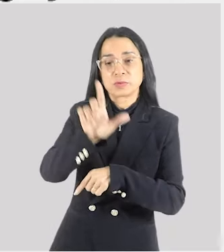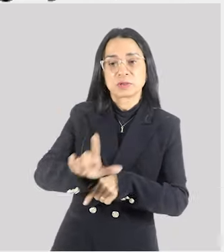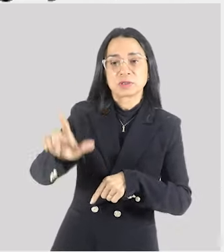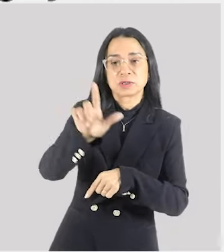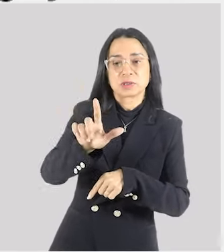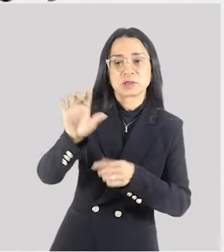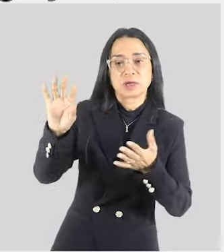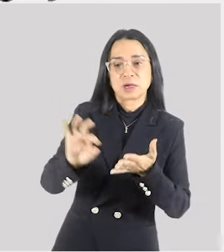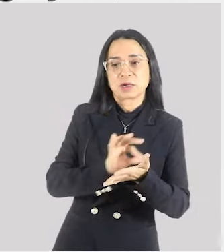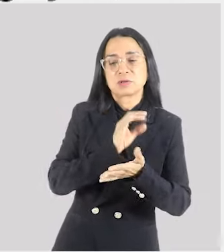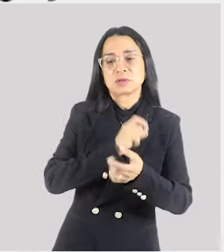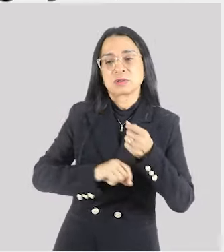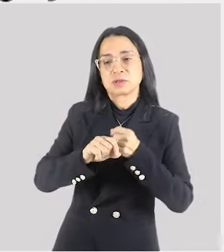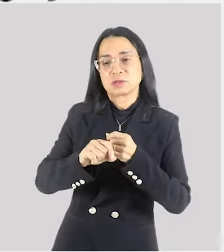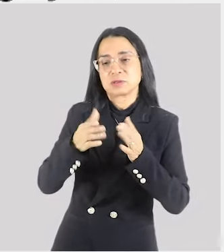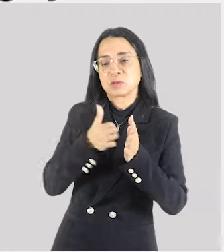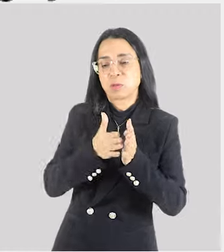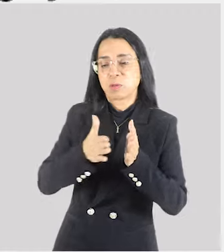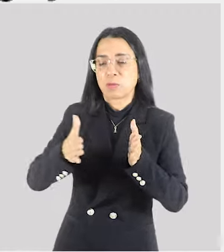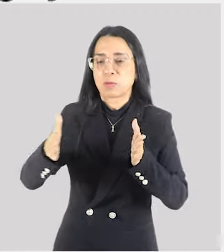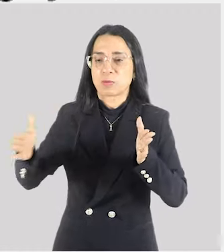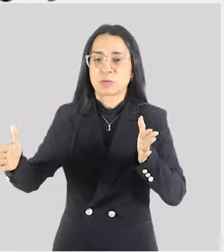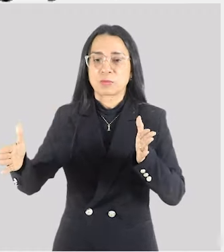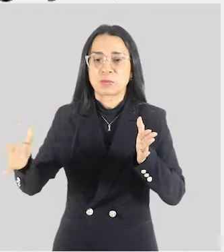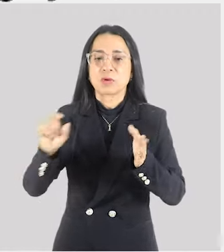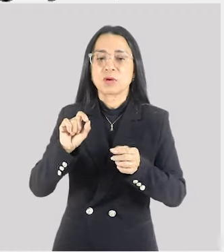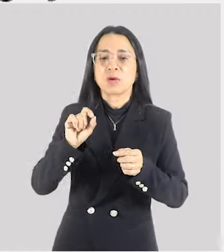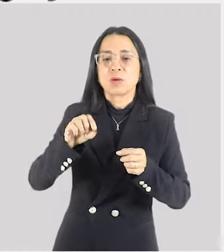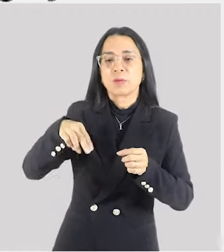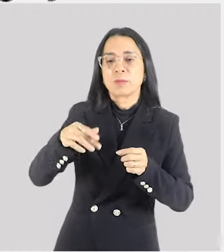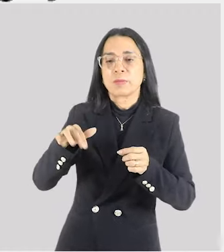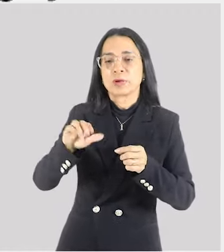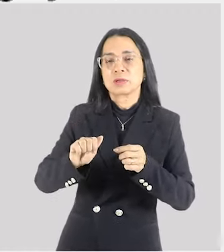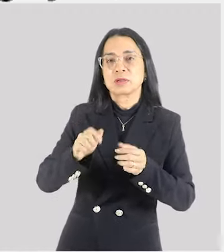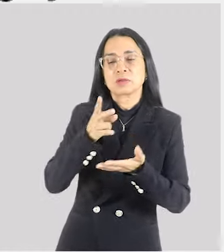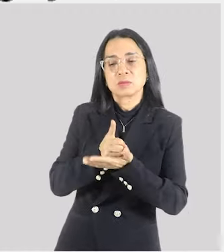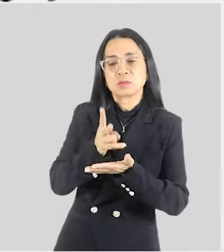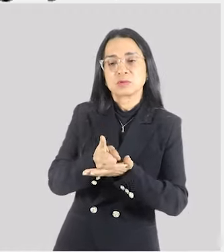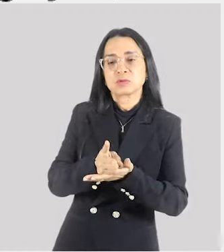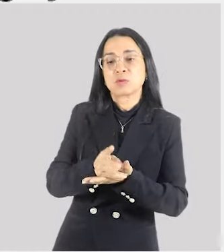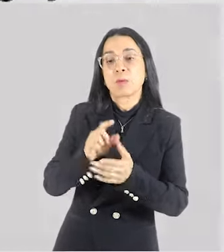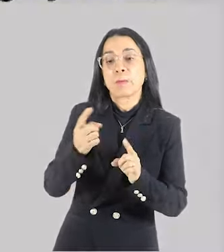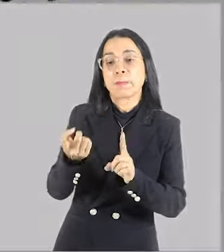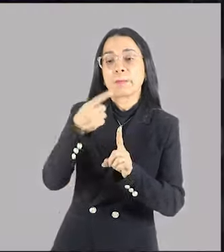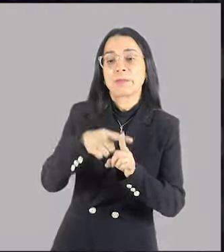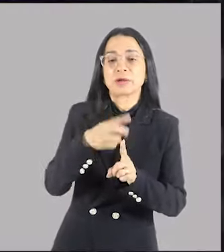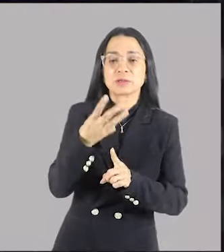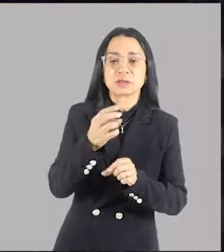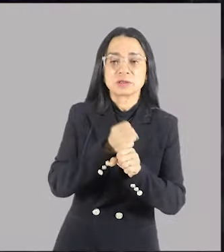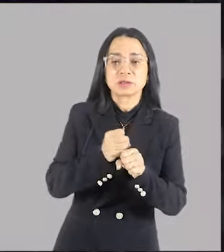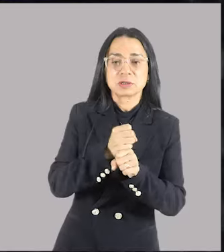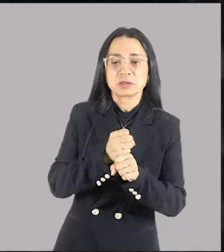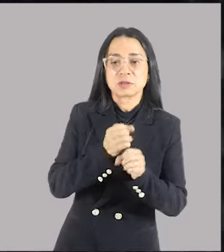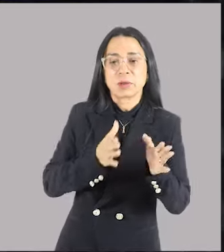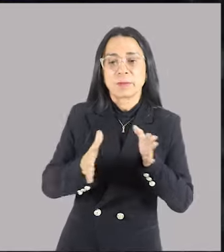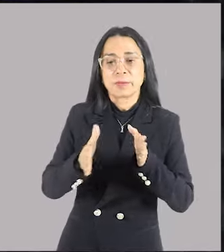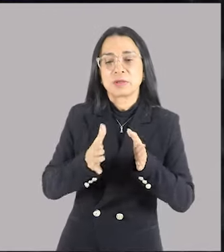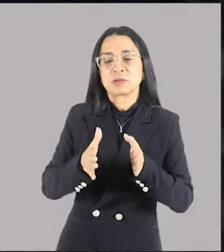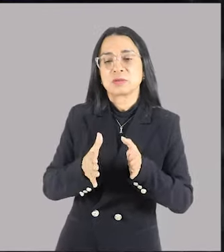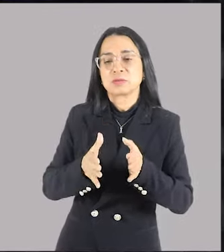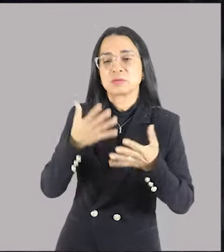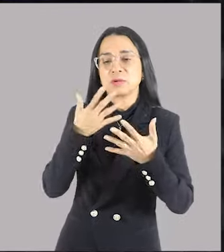contratação a foi objeto de prorrogação de modo que Maria permaneceu em exercício por mais 3 anos período durante o qual